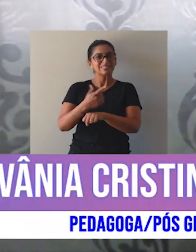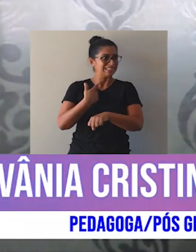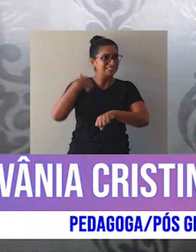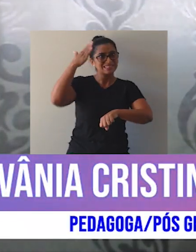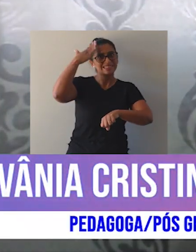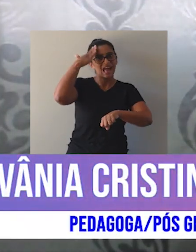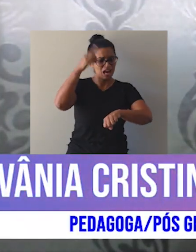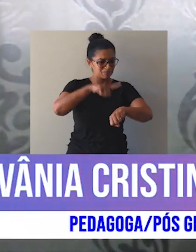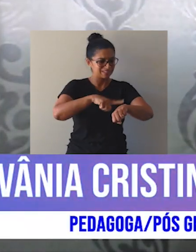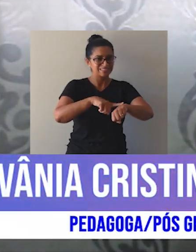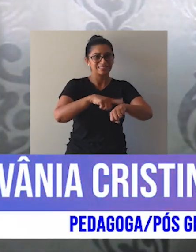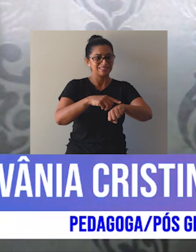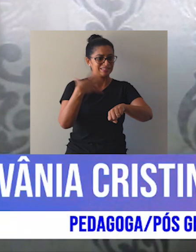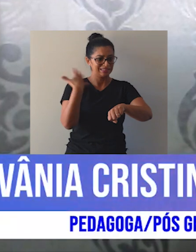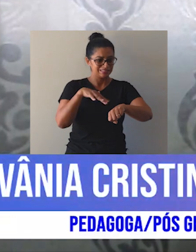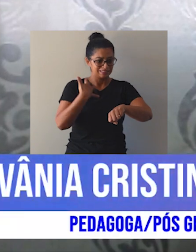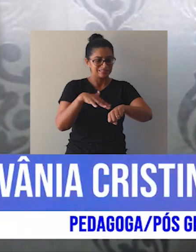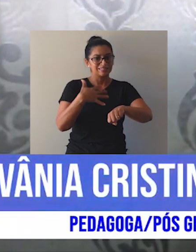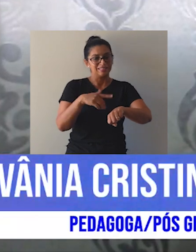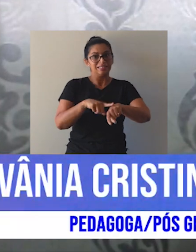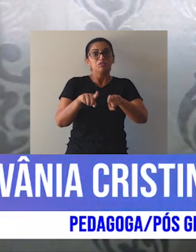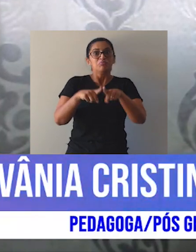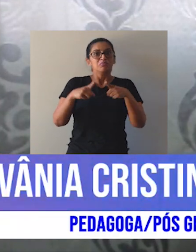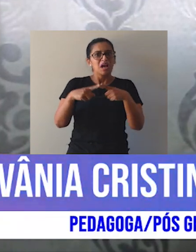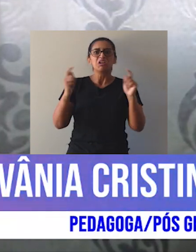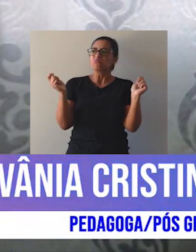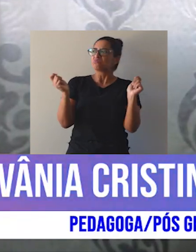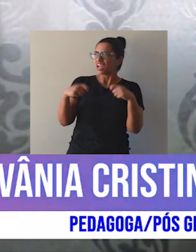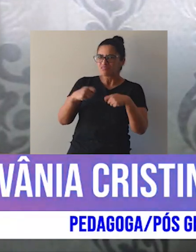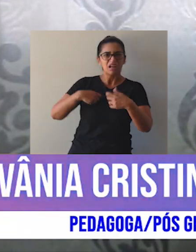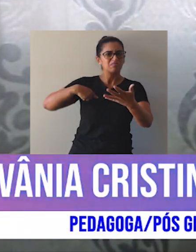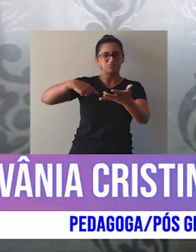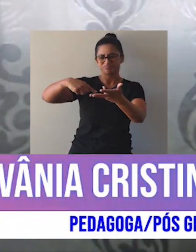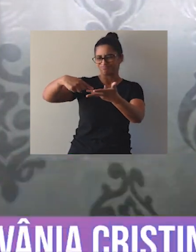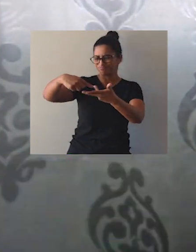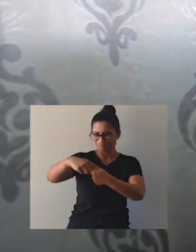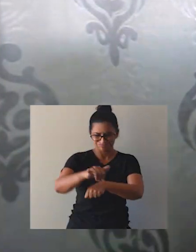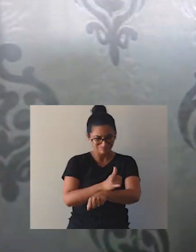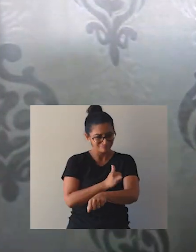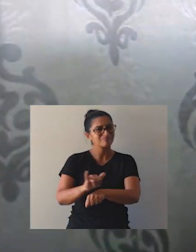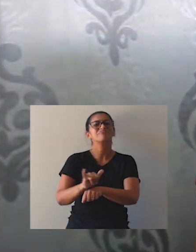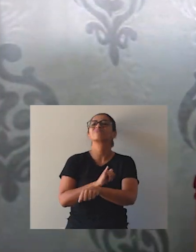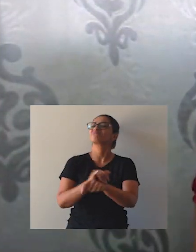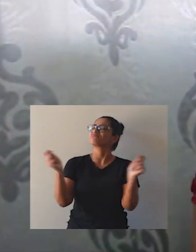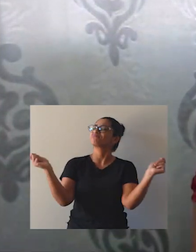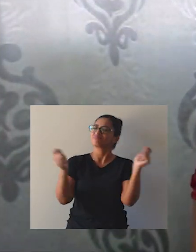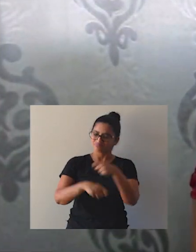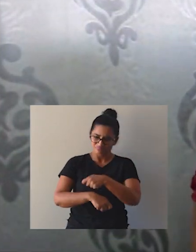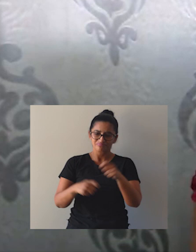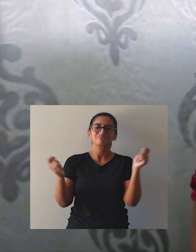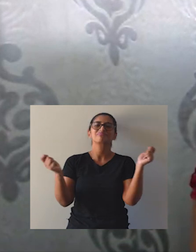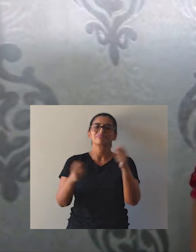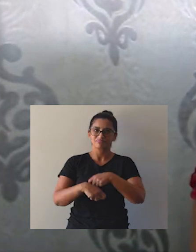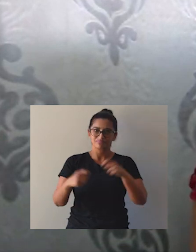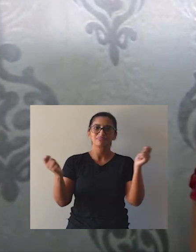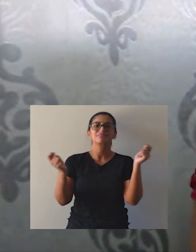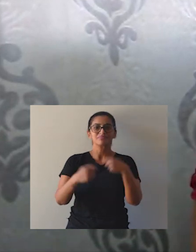são diversos materiais, diversas possibilidades de nós trabalharmos com os nossos alunos com deficiência visual,